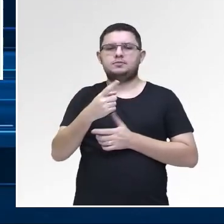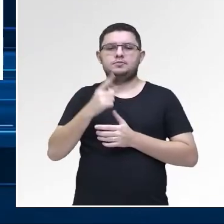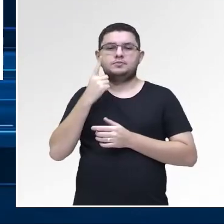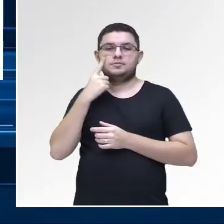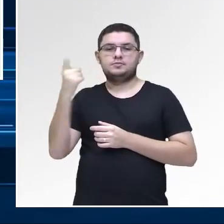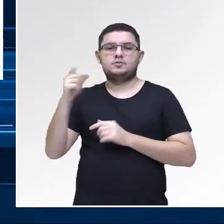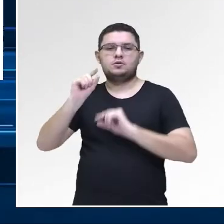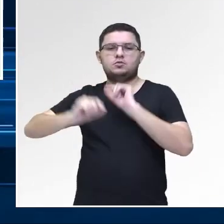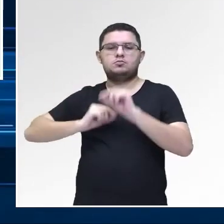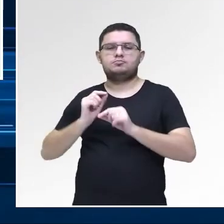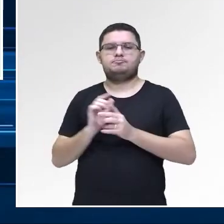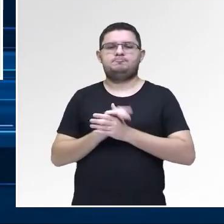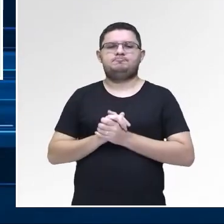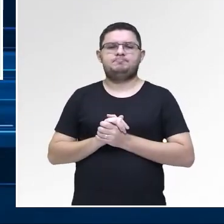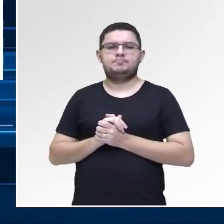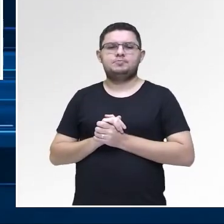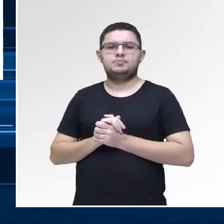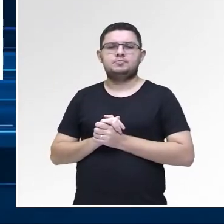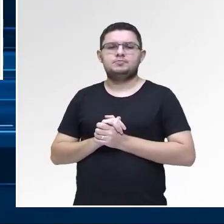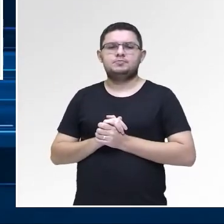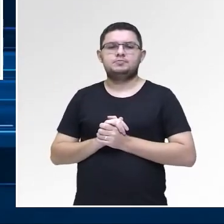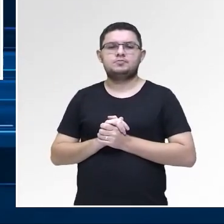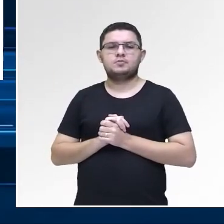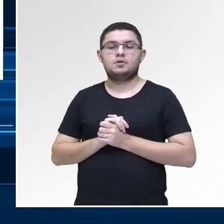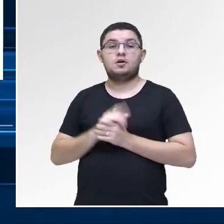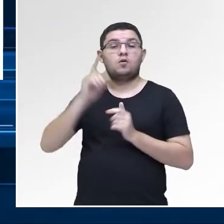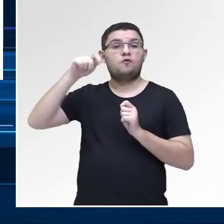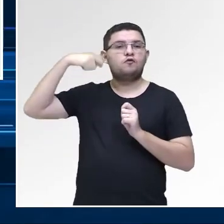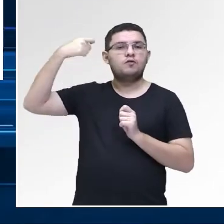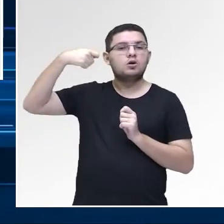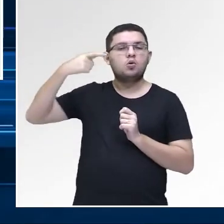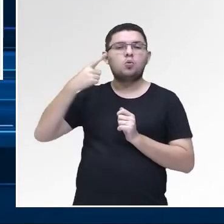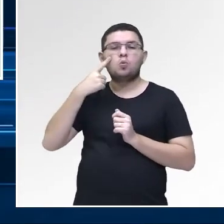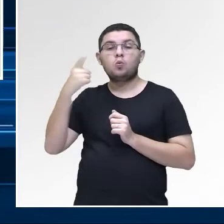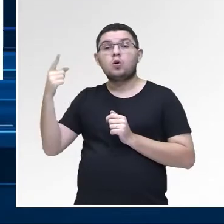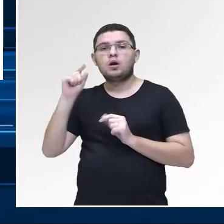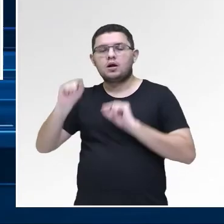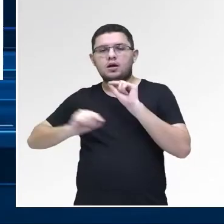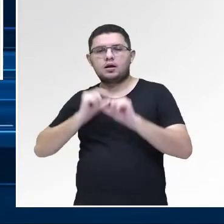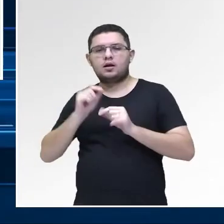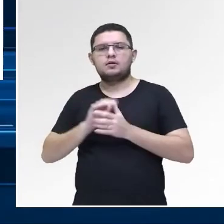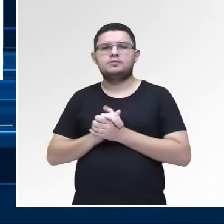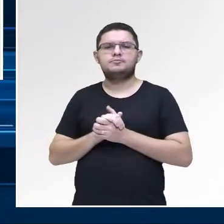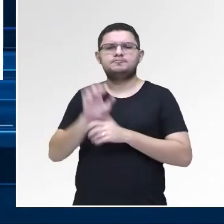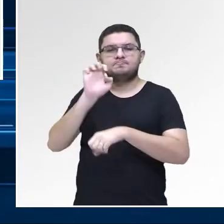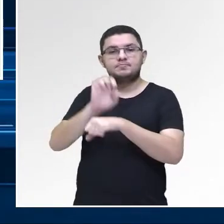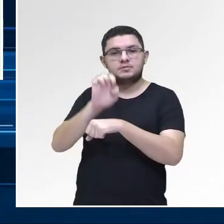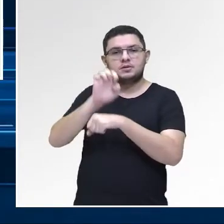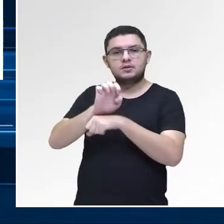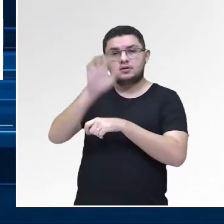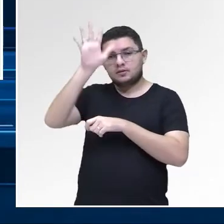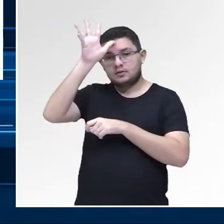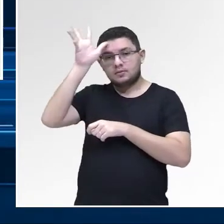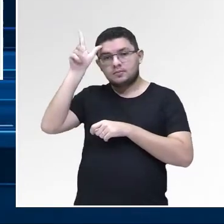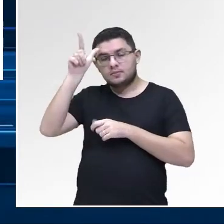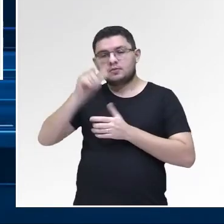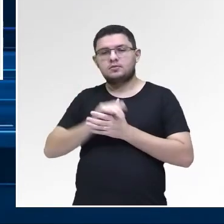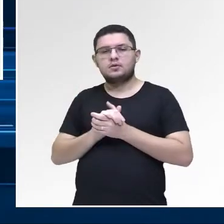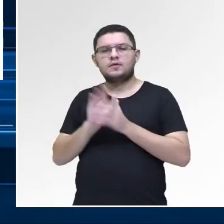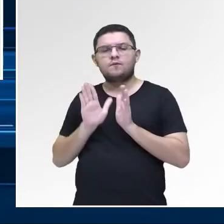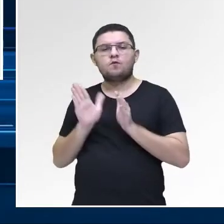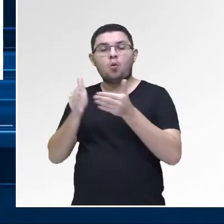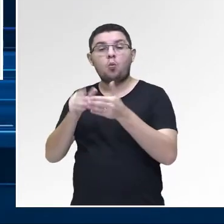Então, olha só, gente. Nossa animação começa, então, com o estado do Amazonas, né? E aí mostra pra